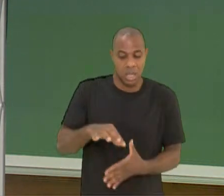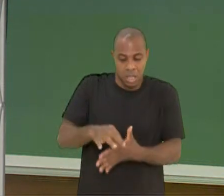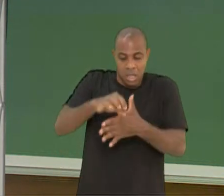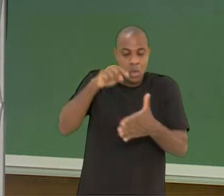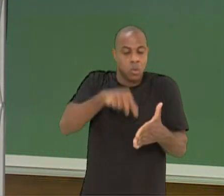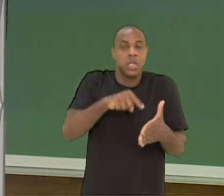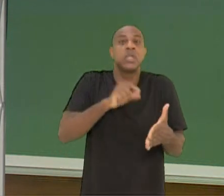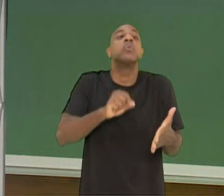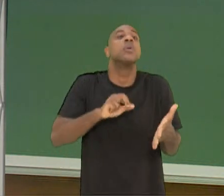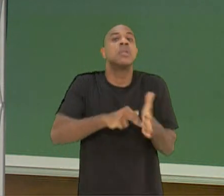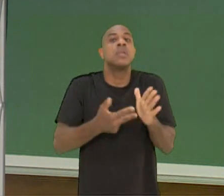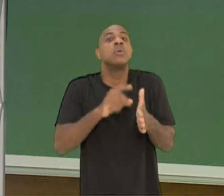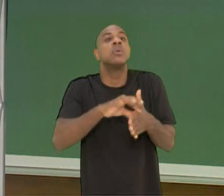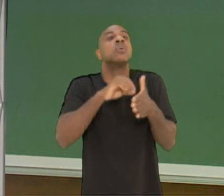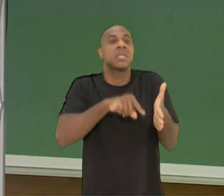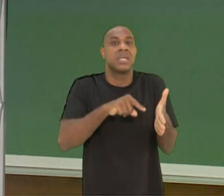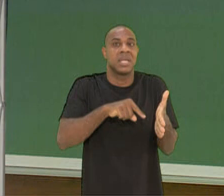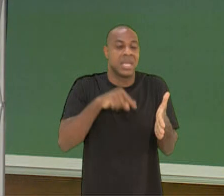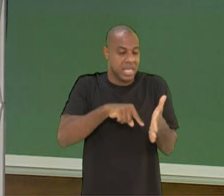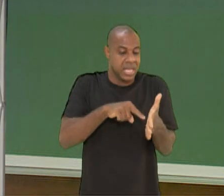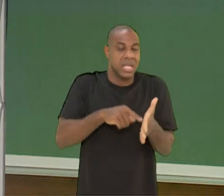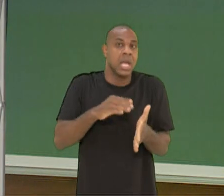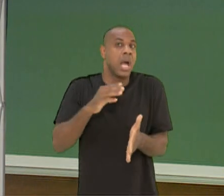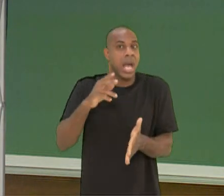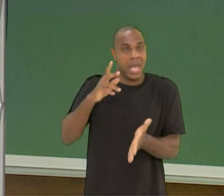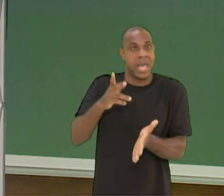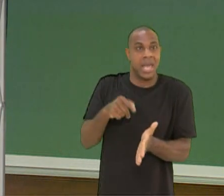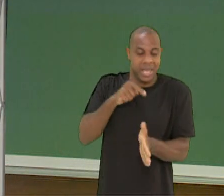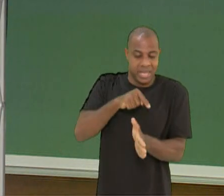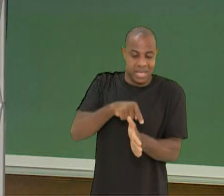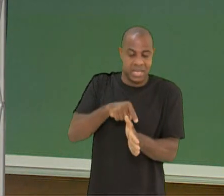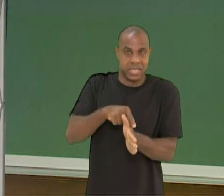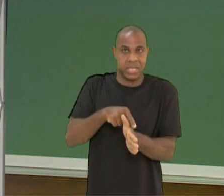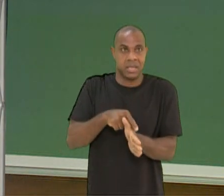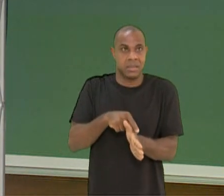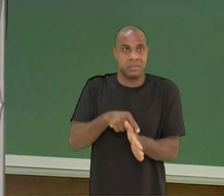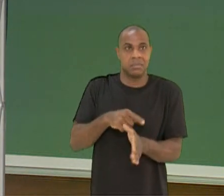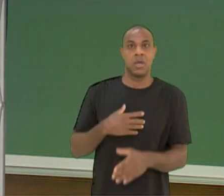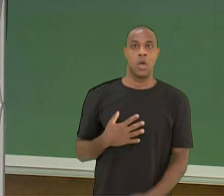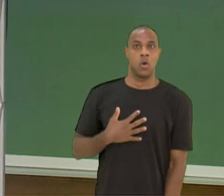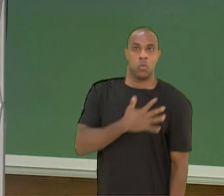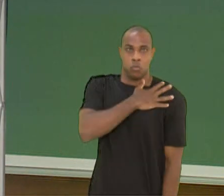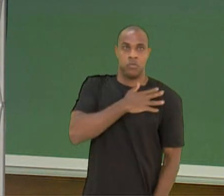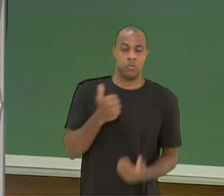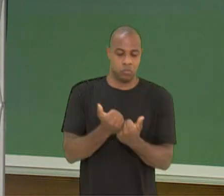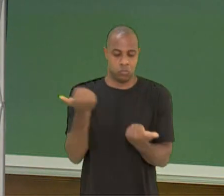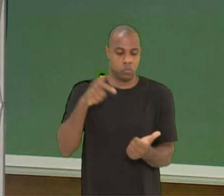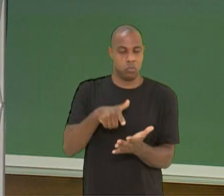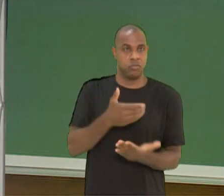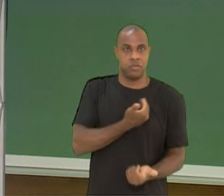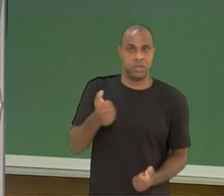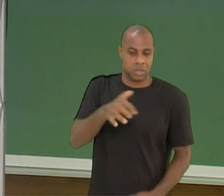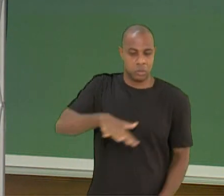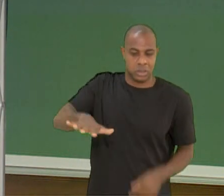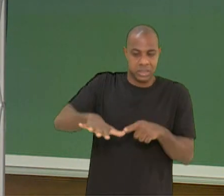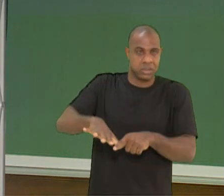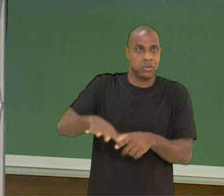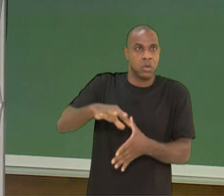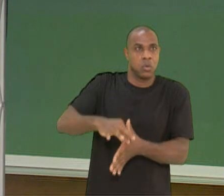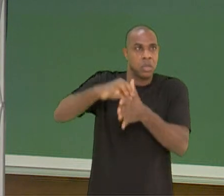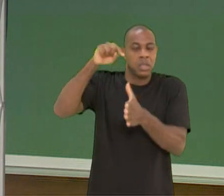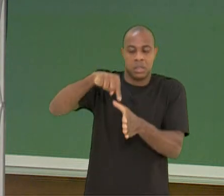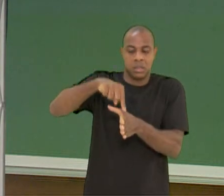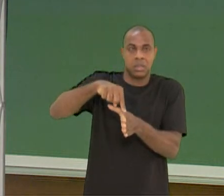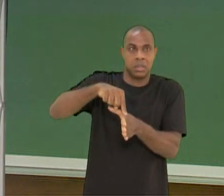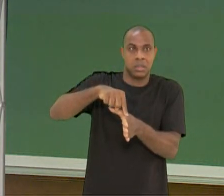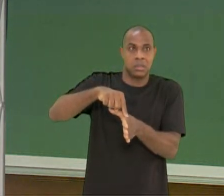da autoridade de Maomé. Então, um governo civil sobre uma sociedade, mas que o líder